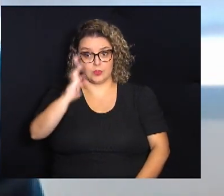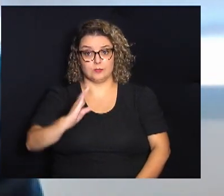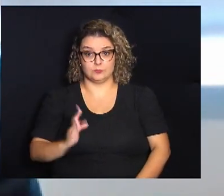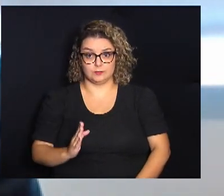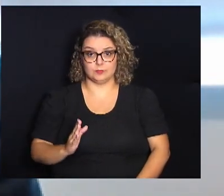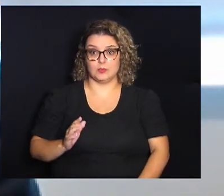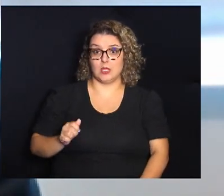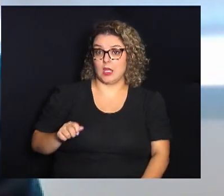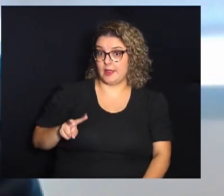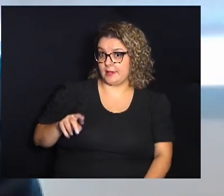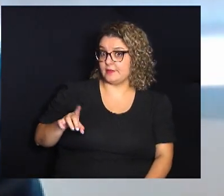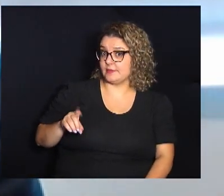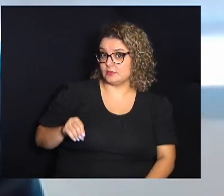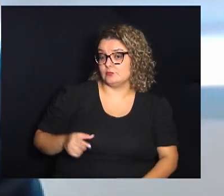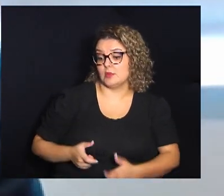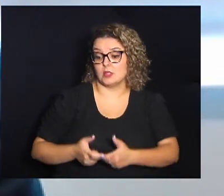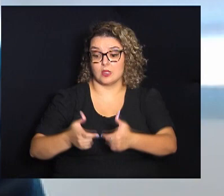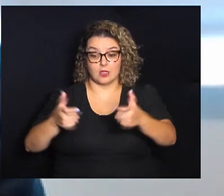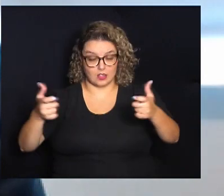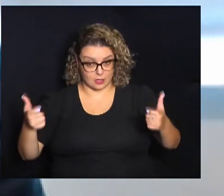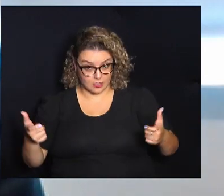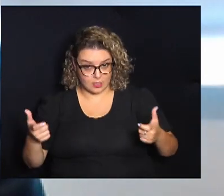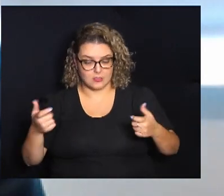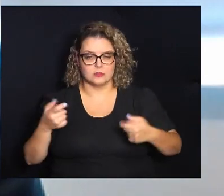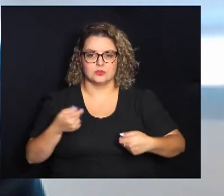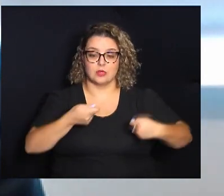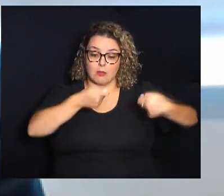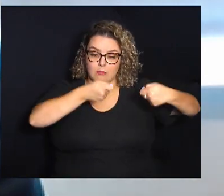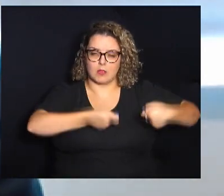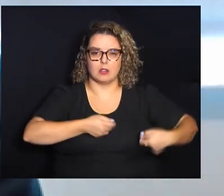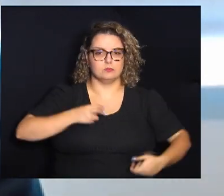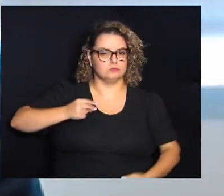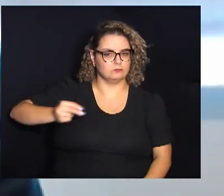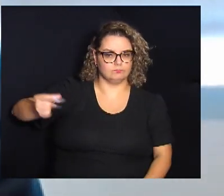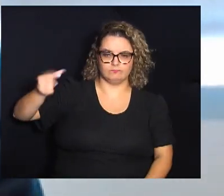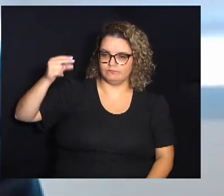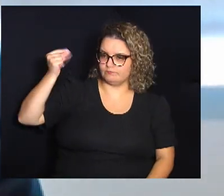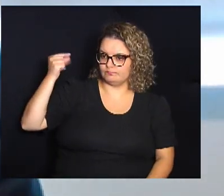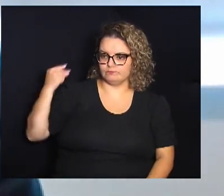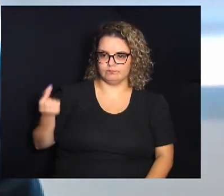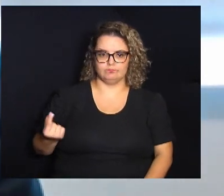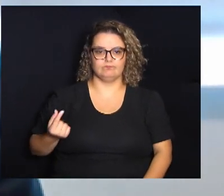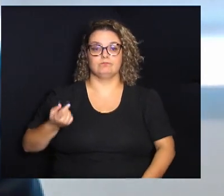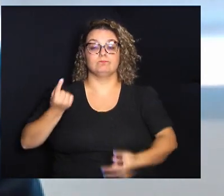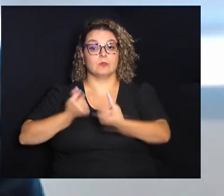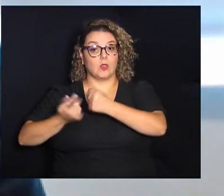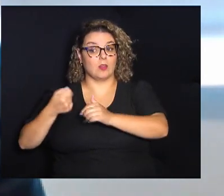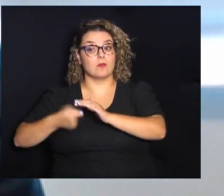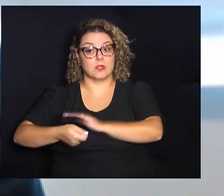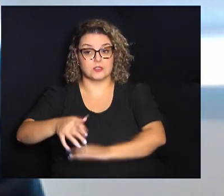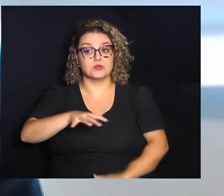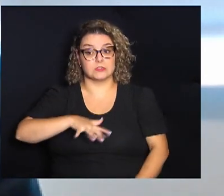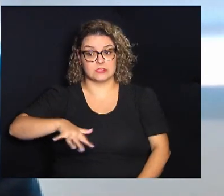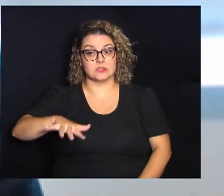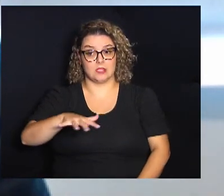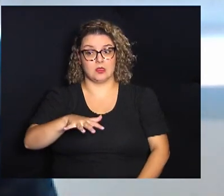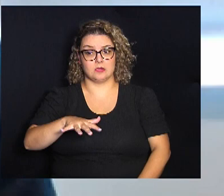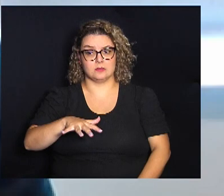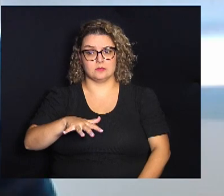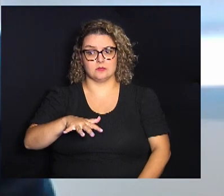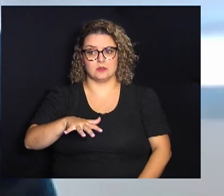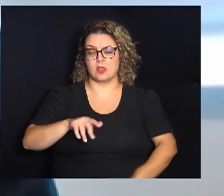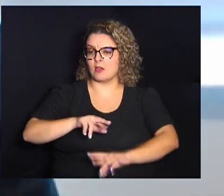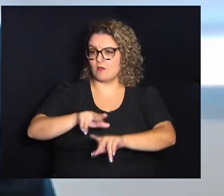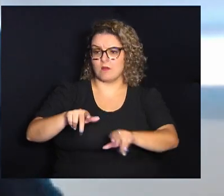ávido por apostas, é um mercado que ele já vem de longa data investindo nesse segmento. Muitos